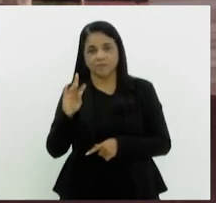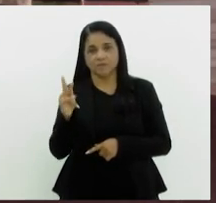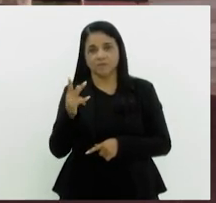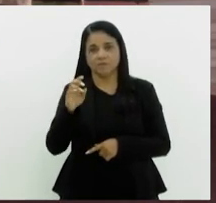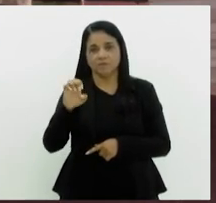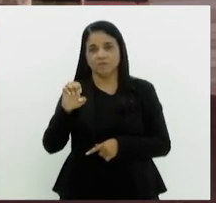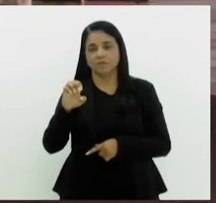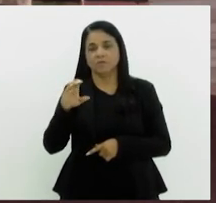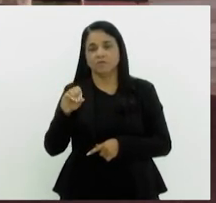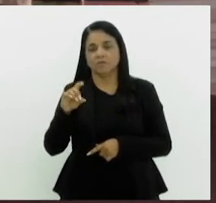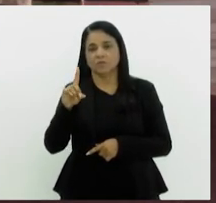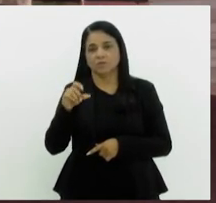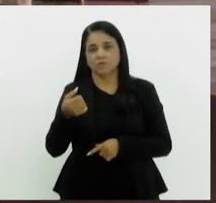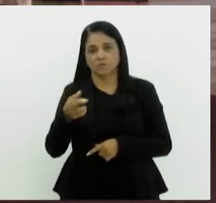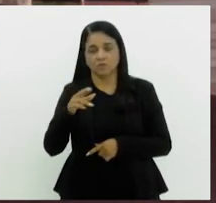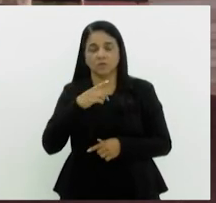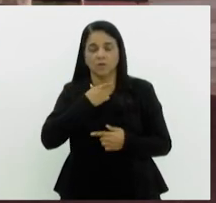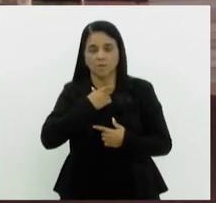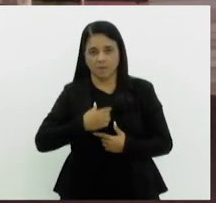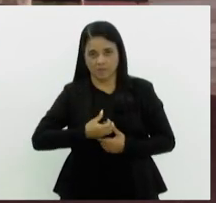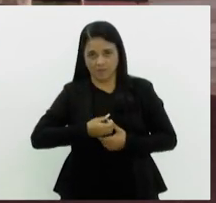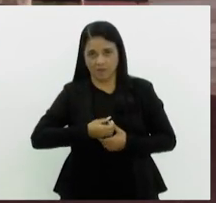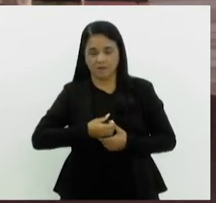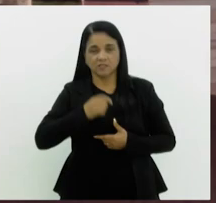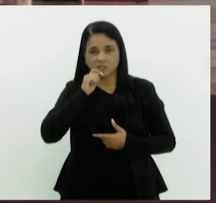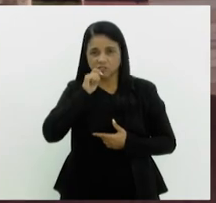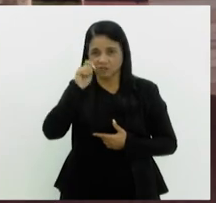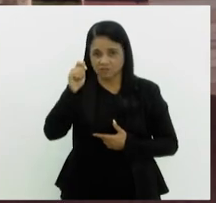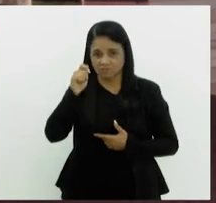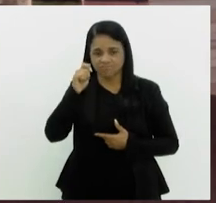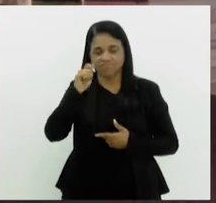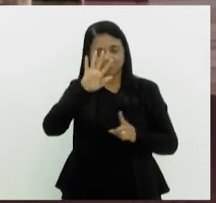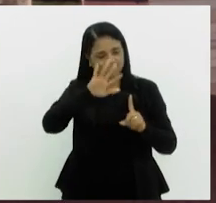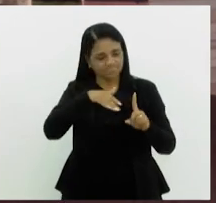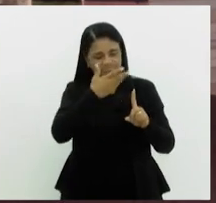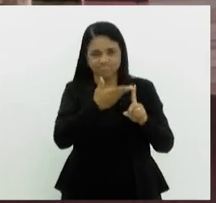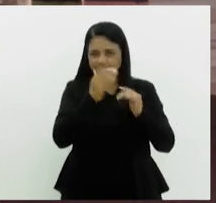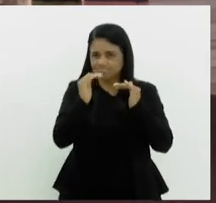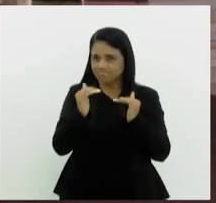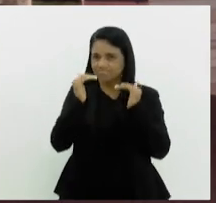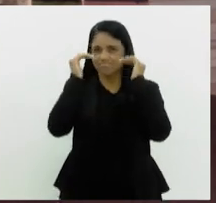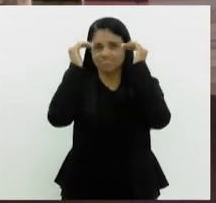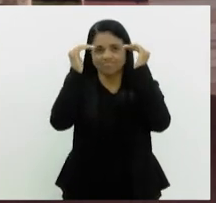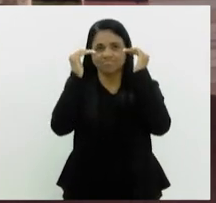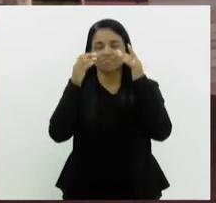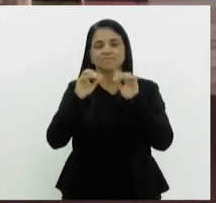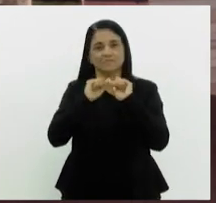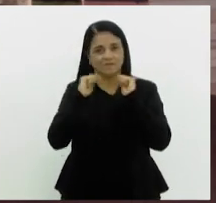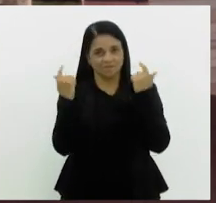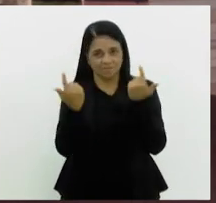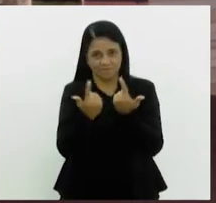medalha Tiradentes, essa mais alta honraria dessa casa legislativa.